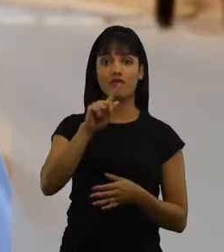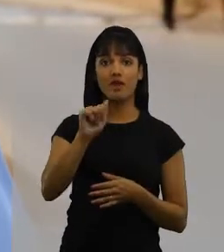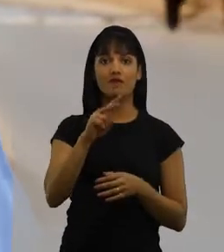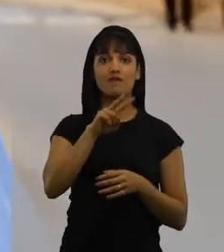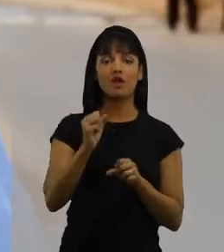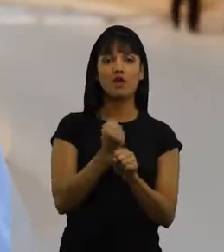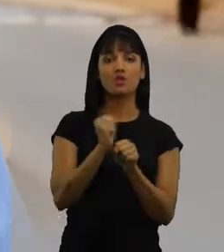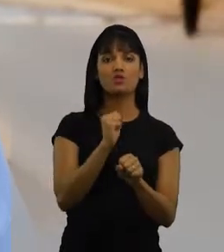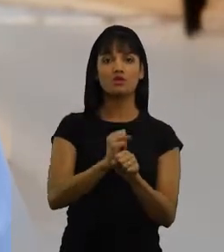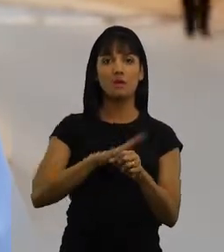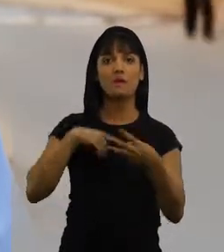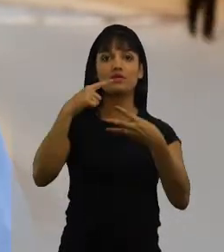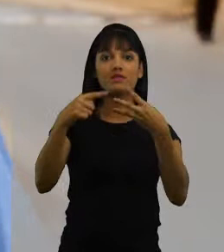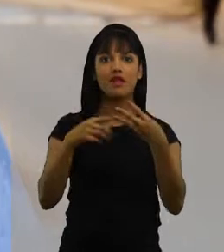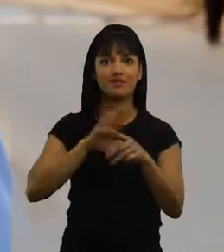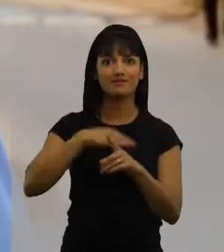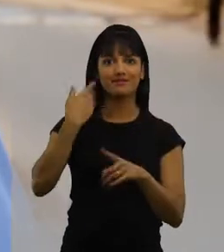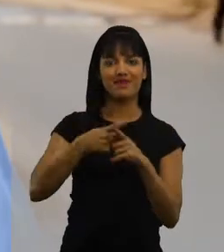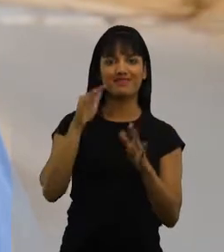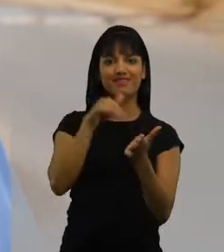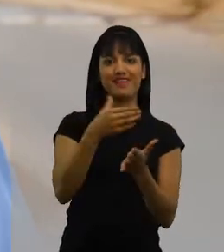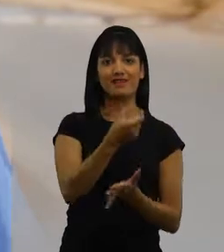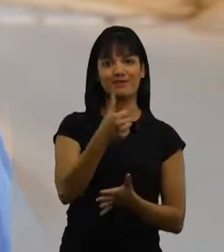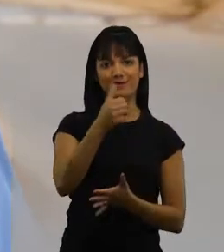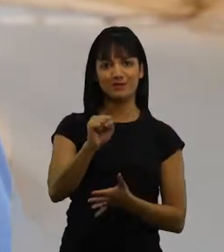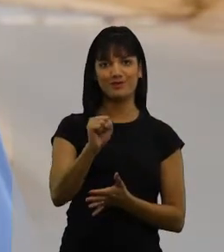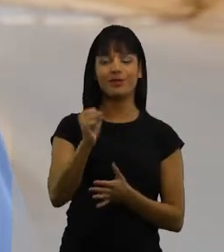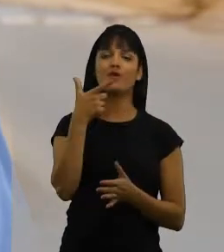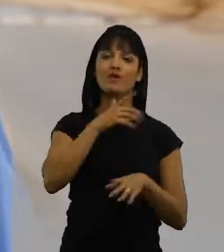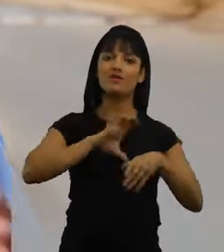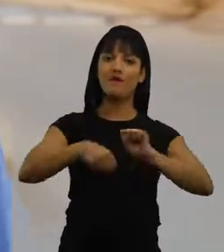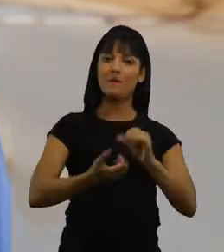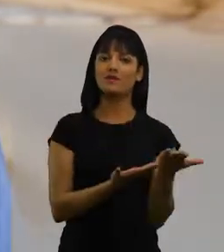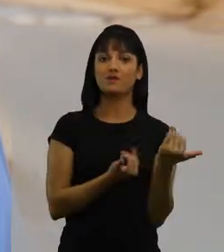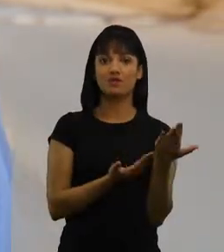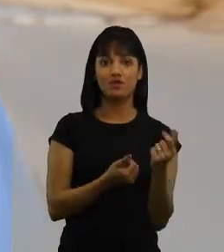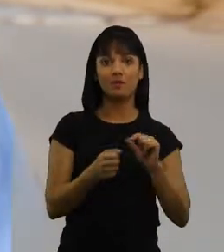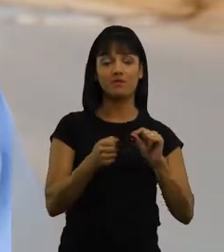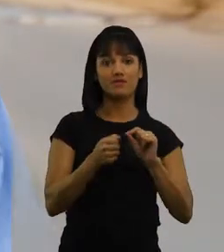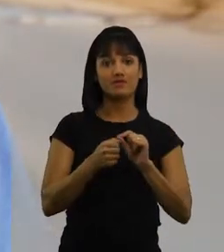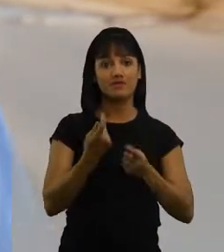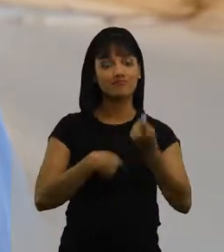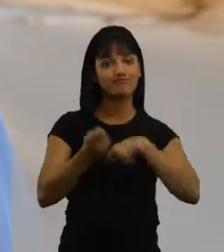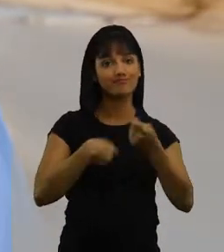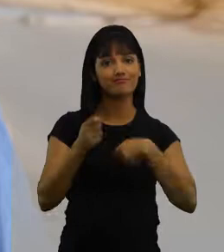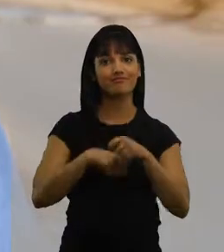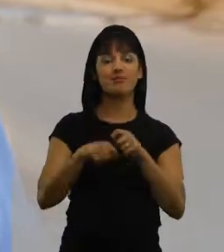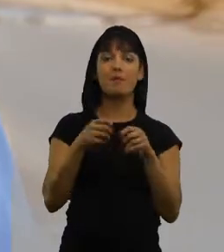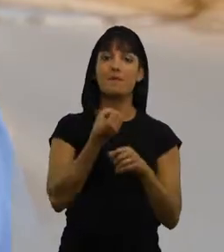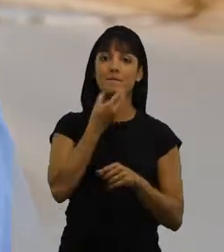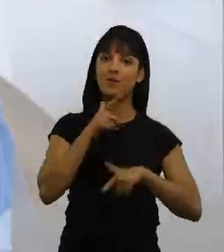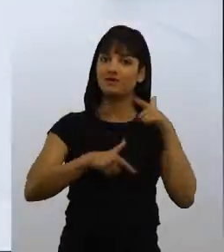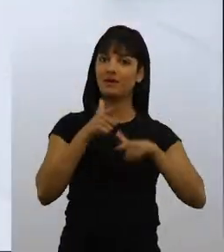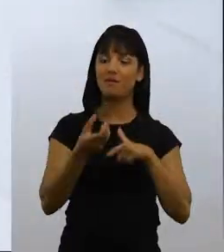outras três até 2018. Essas escolas vão dar formação aos nossos jovens para empreender, ter bons empregos e